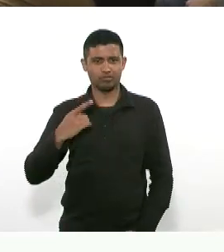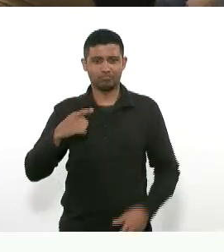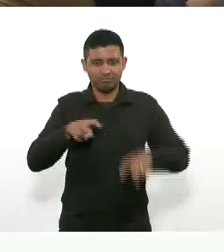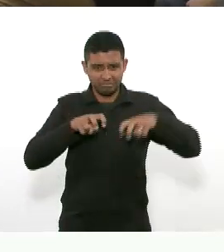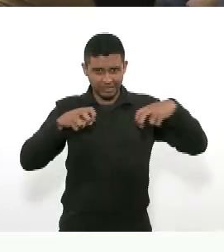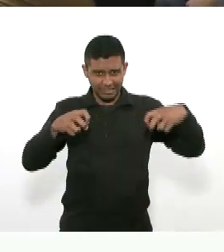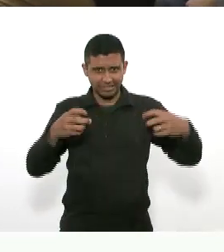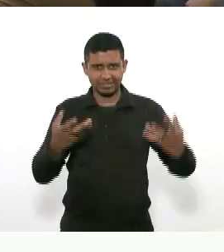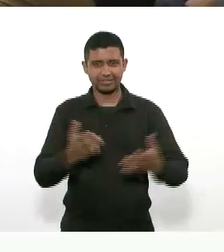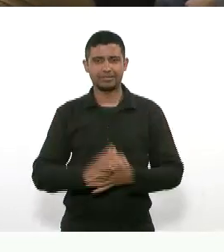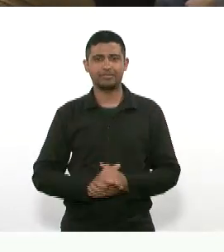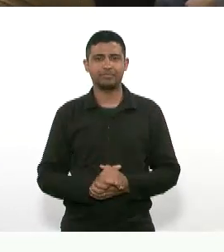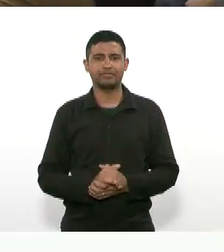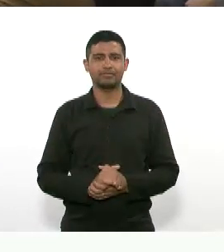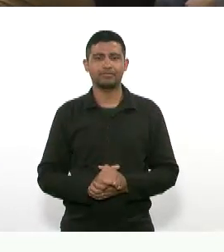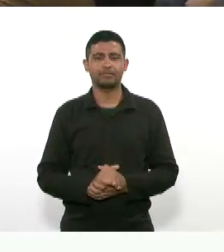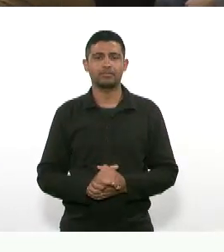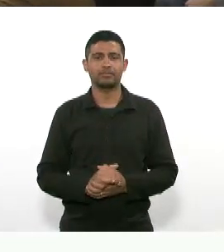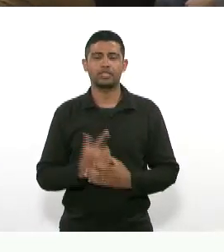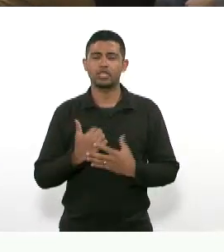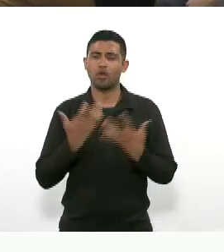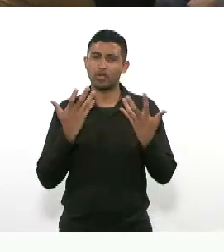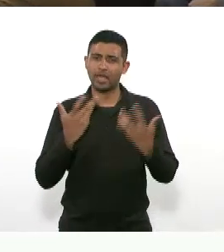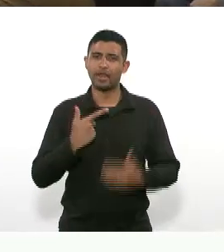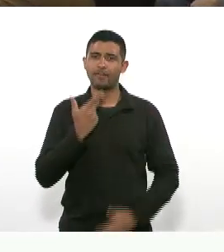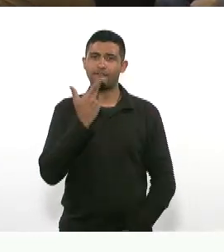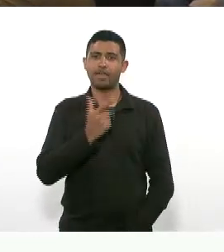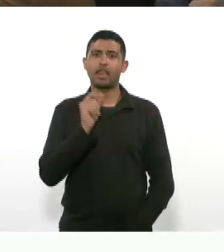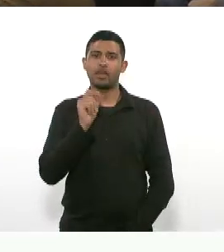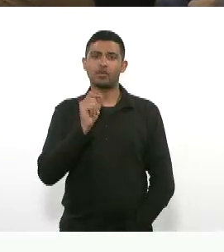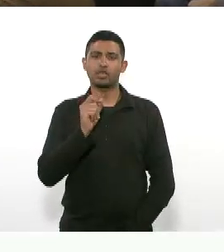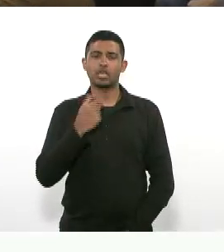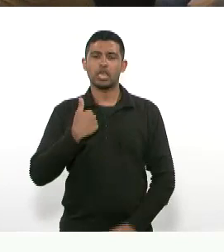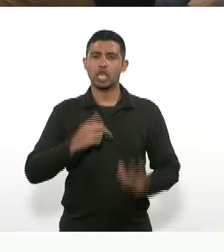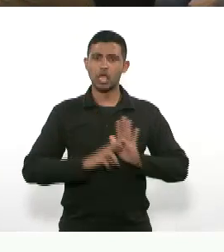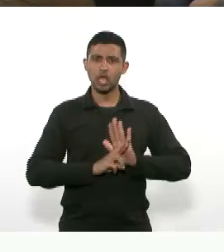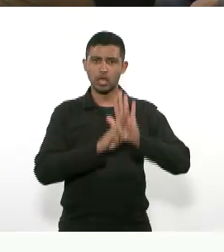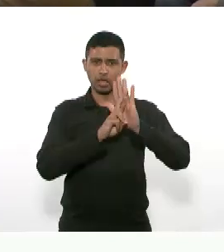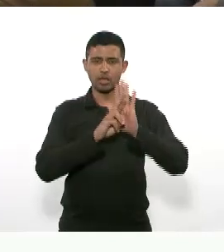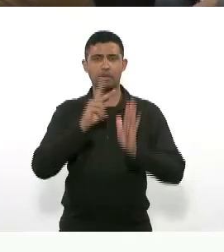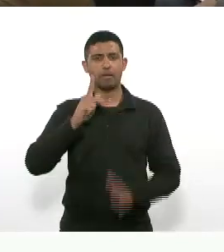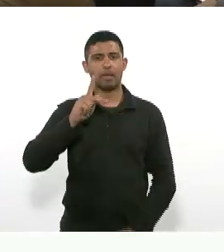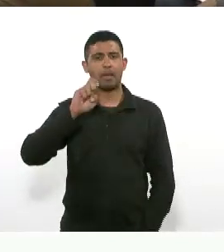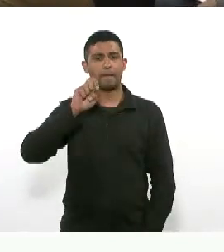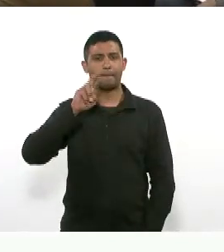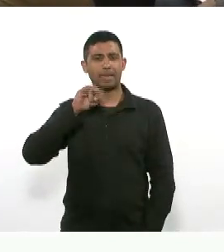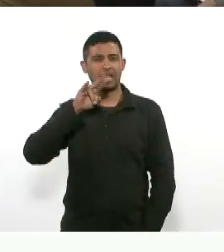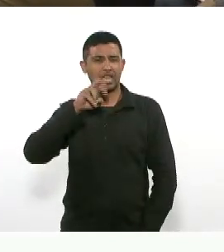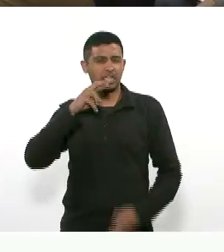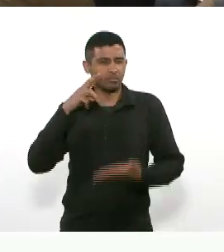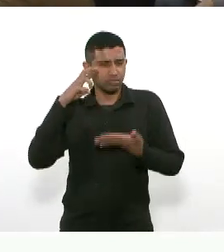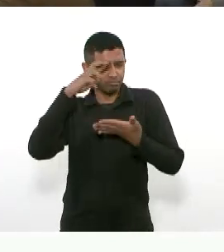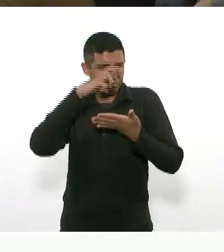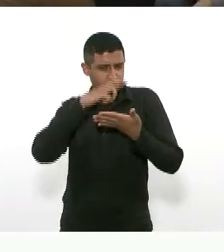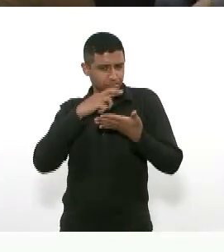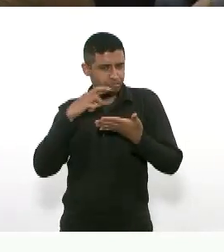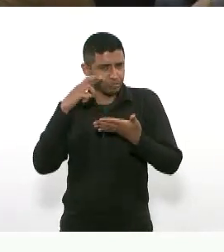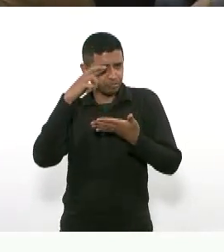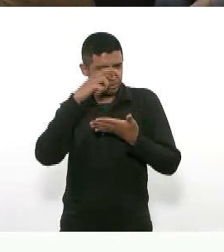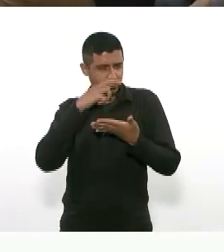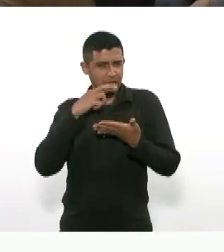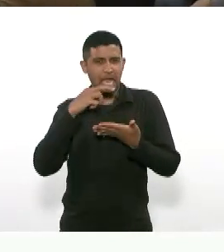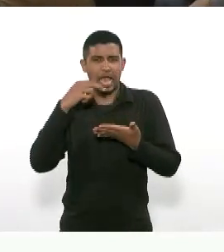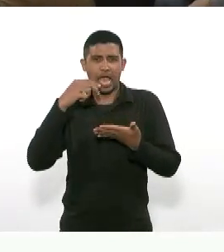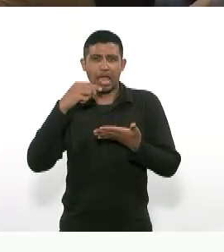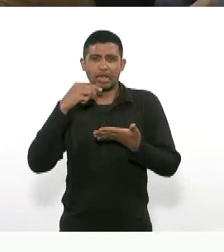pública. Eu quero dizer que, como representante da perícia, da perícia oficial do